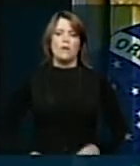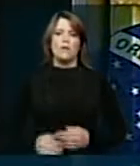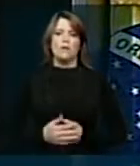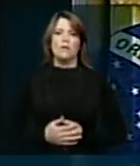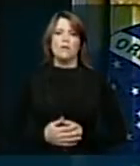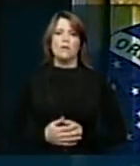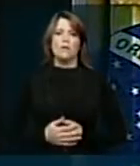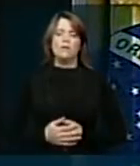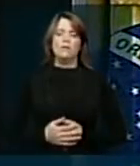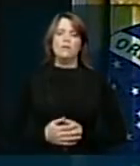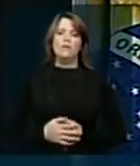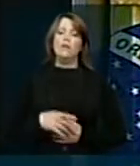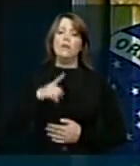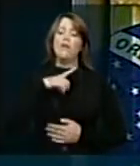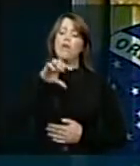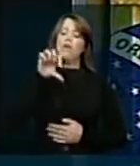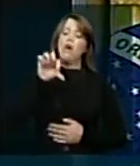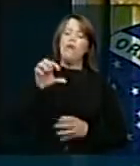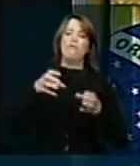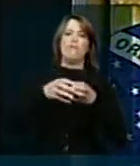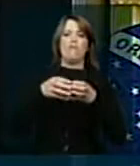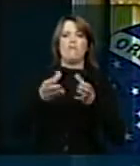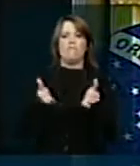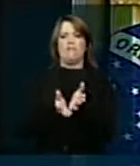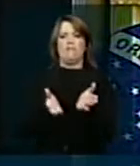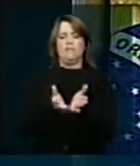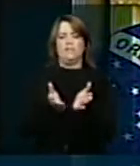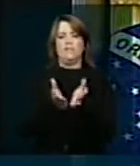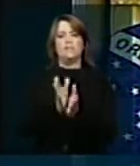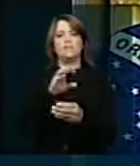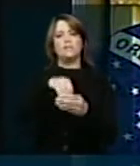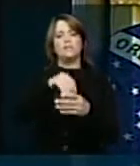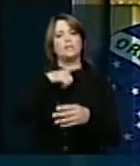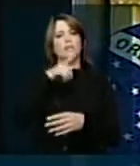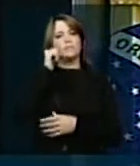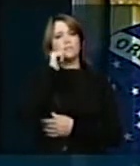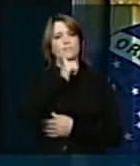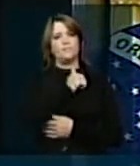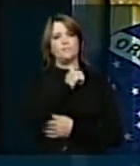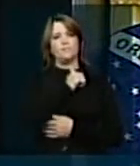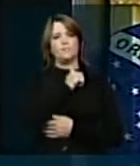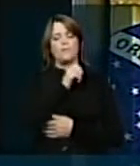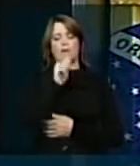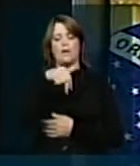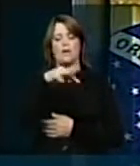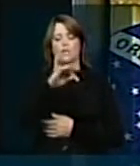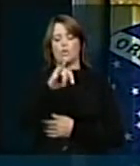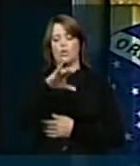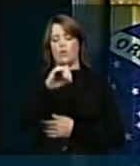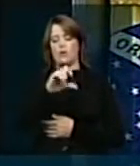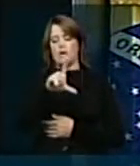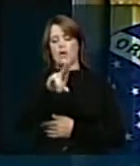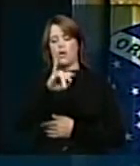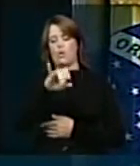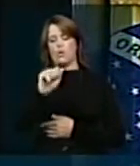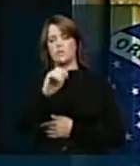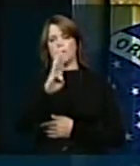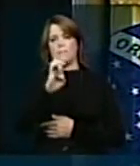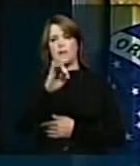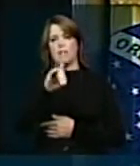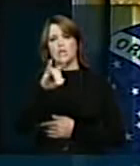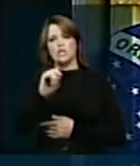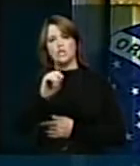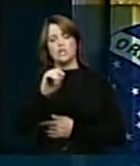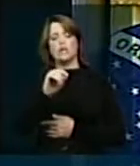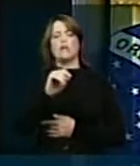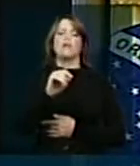sendo 9 da bancada evangélica, composta pelas ilustres deputadas Antônia Lúcia, Andréa Zito, Benedita da